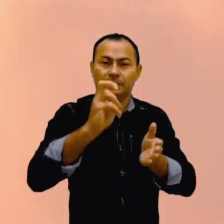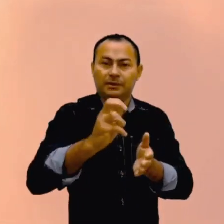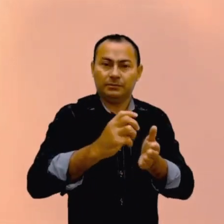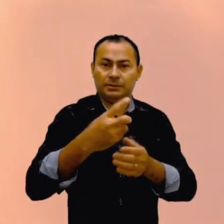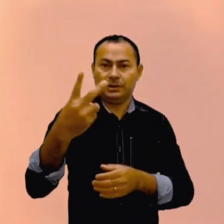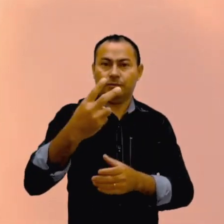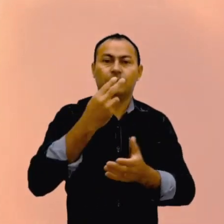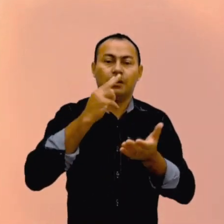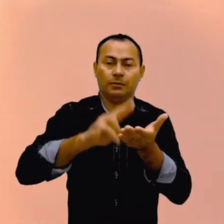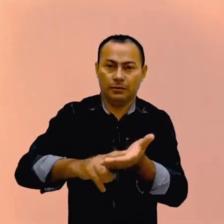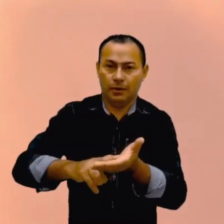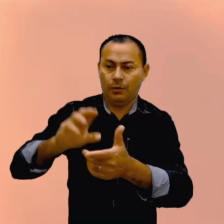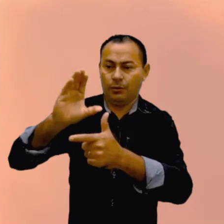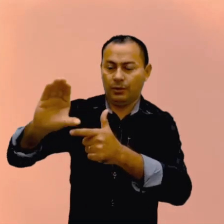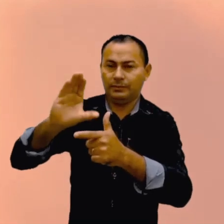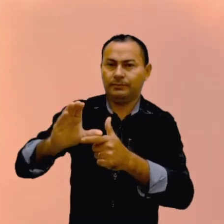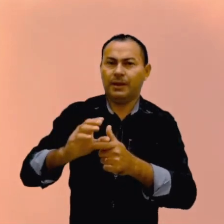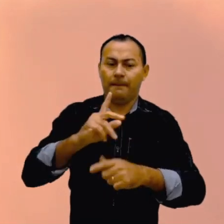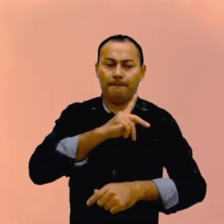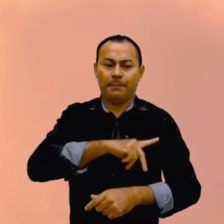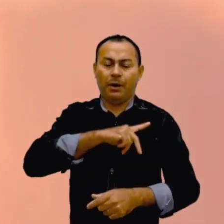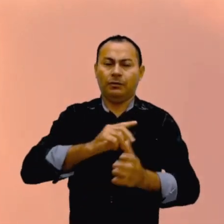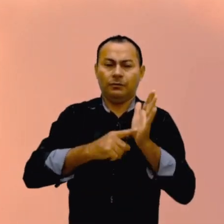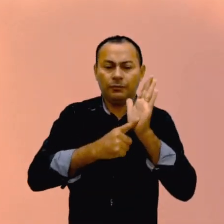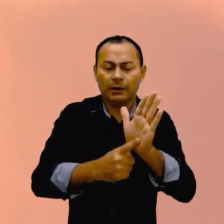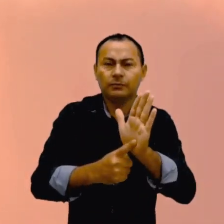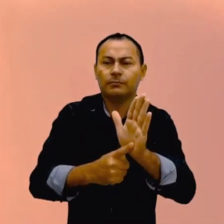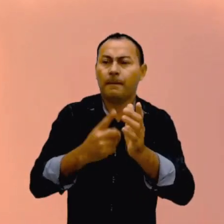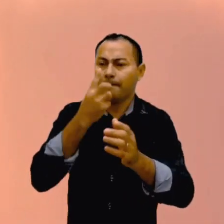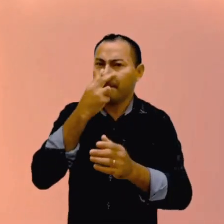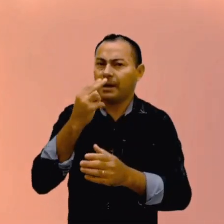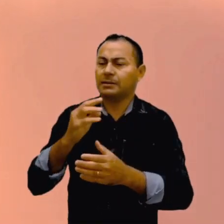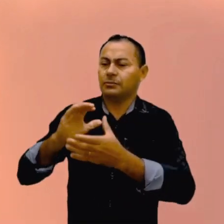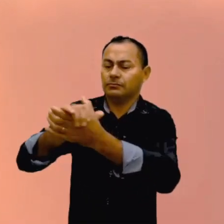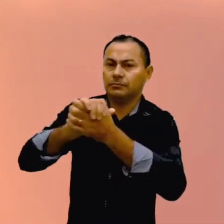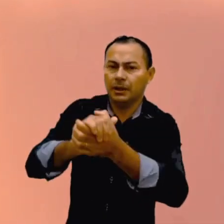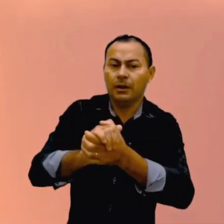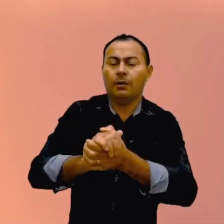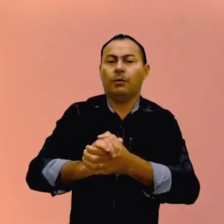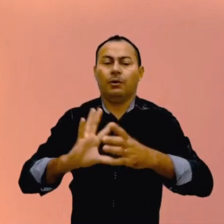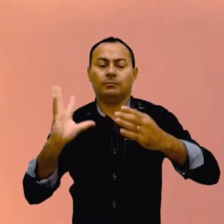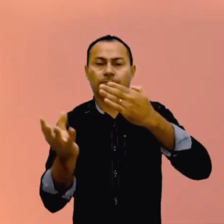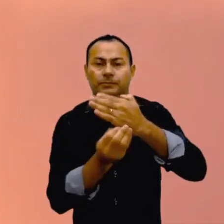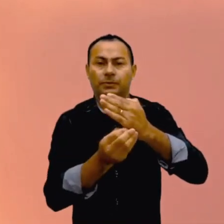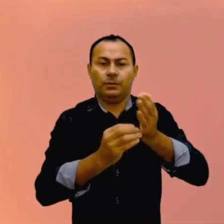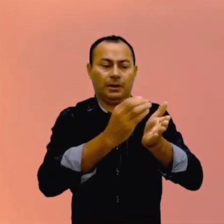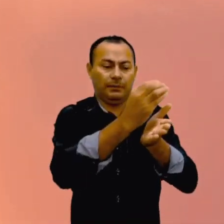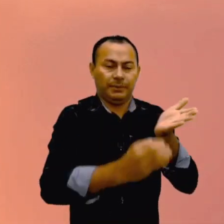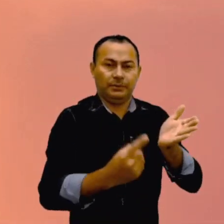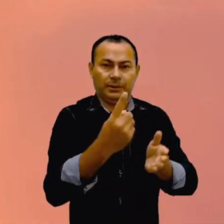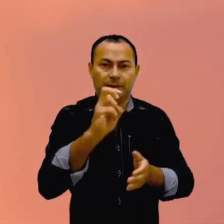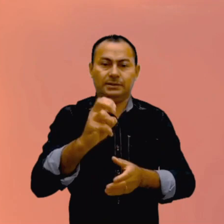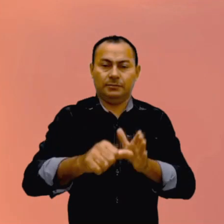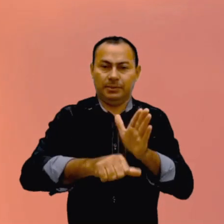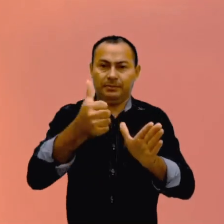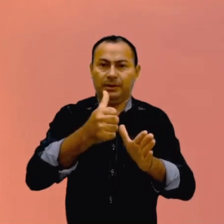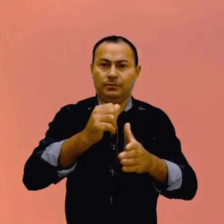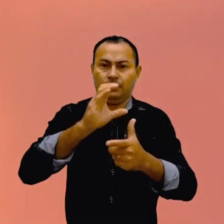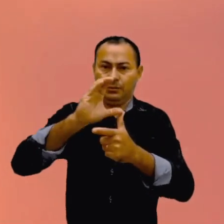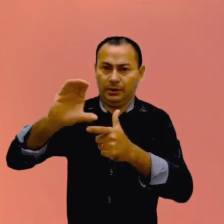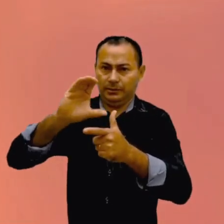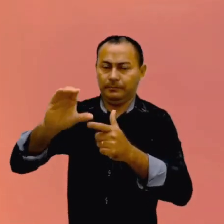Coríntios, Paulo apresenta uma passagem que parece uma complementação ou uma aplicação do capítulo 15 de 1